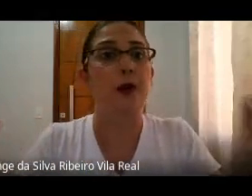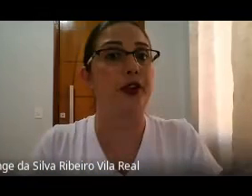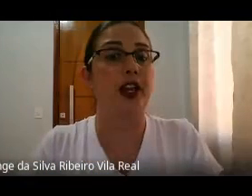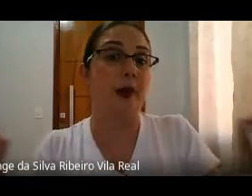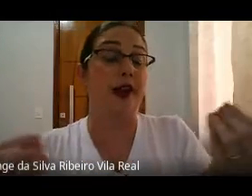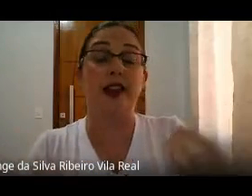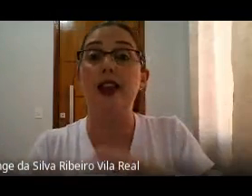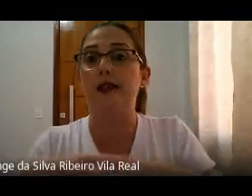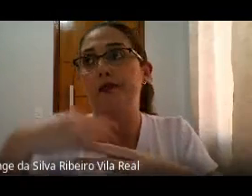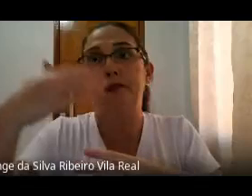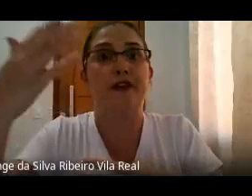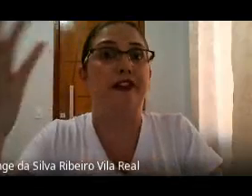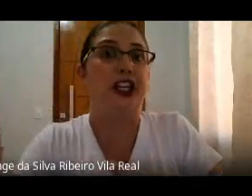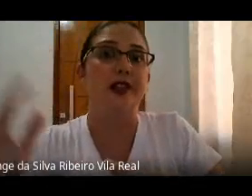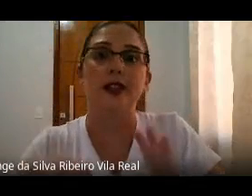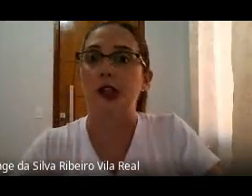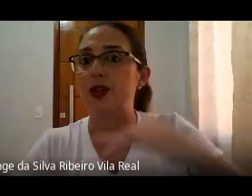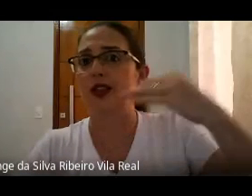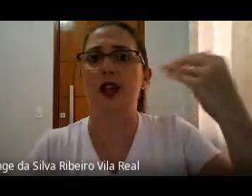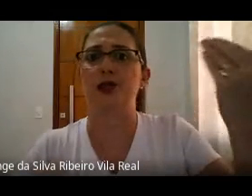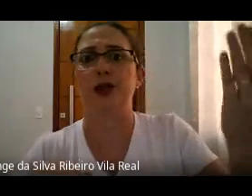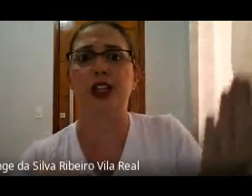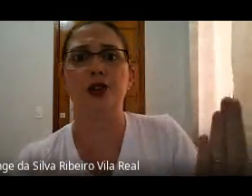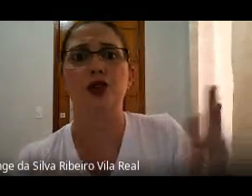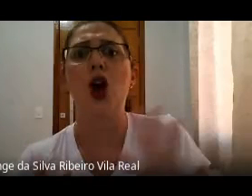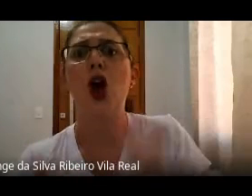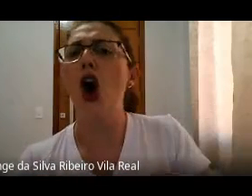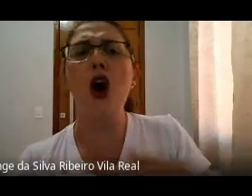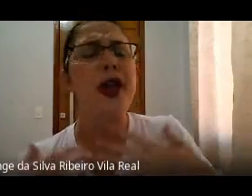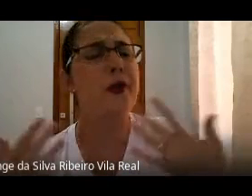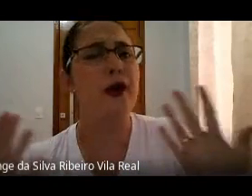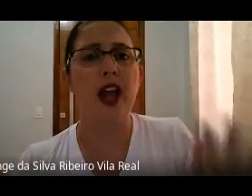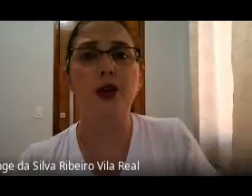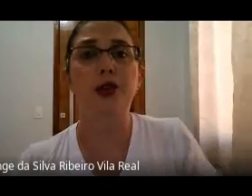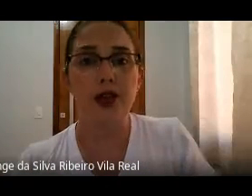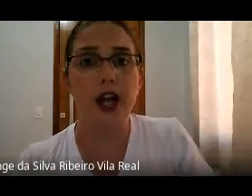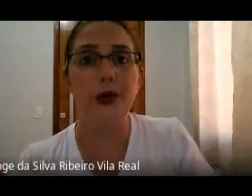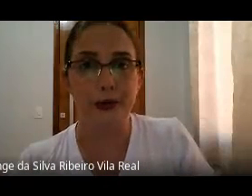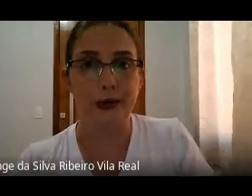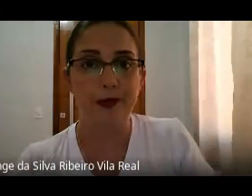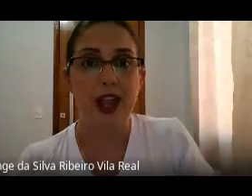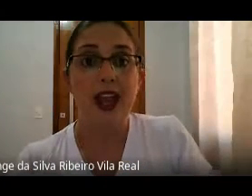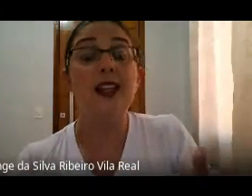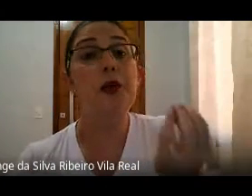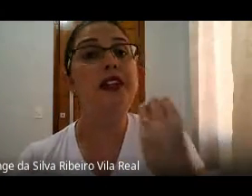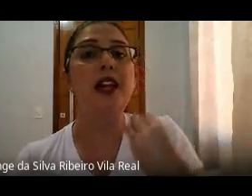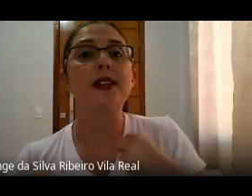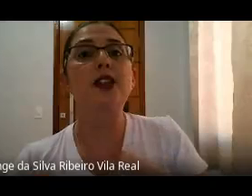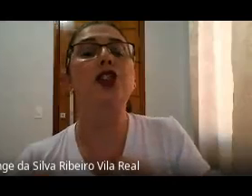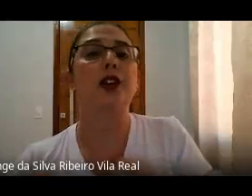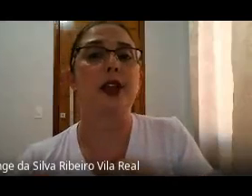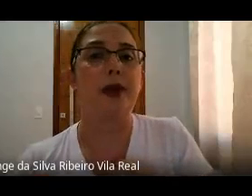por exemplo, eu poderia aprender na França, nos Estados Unidos ou em qualquer outro lugar do mundo. Então,